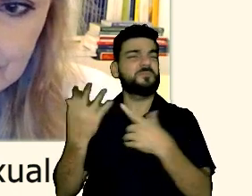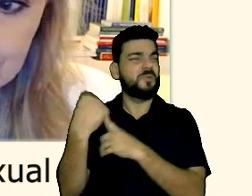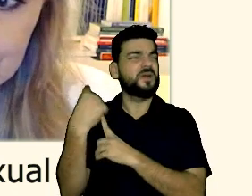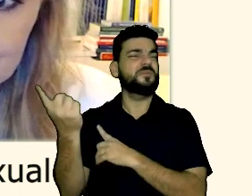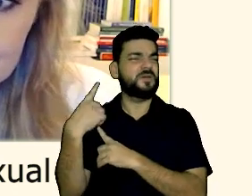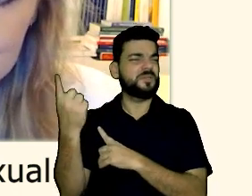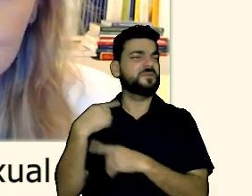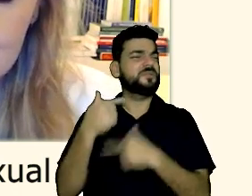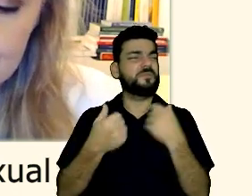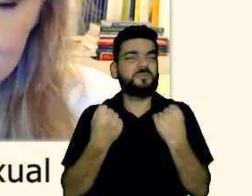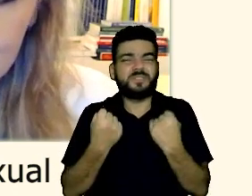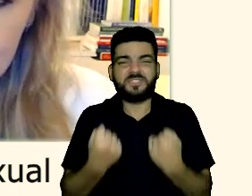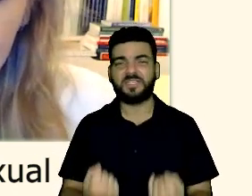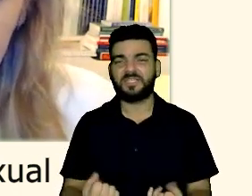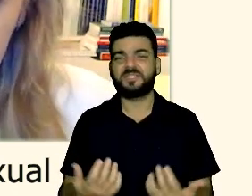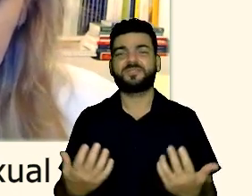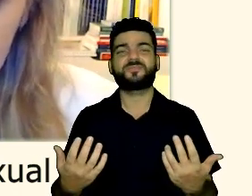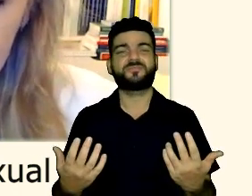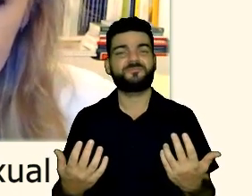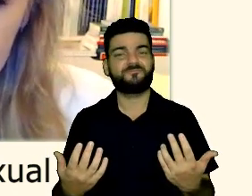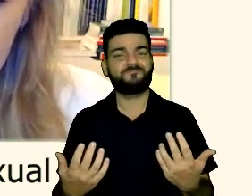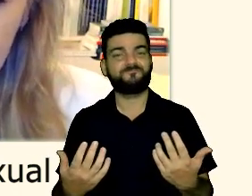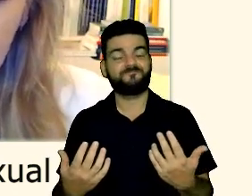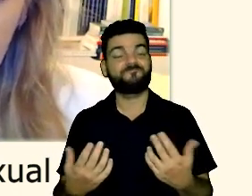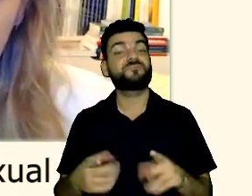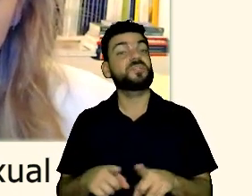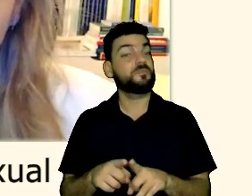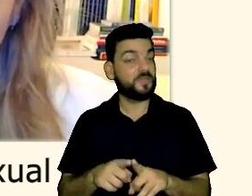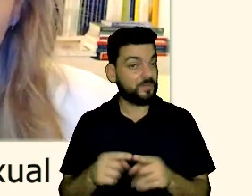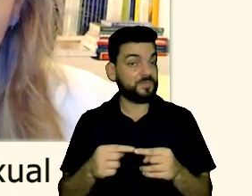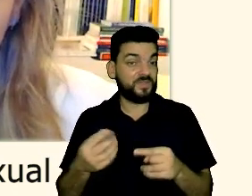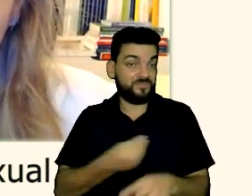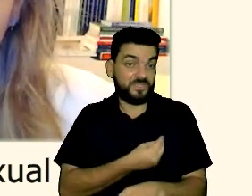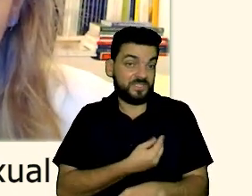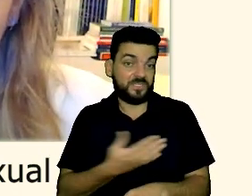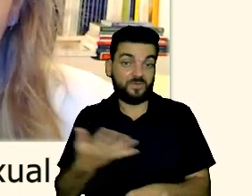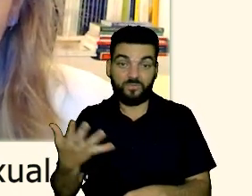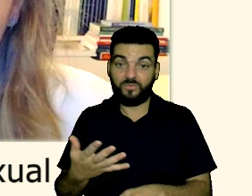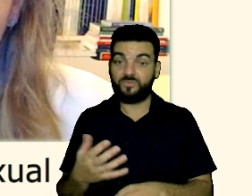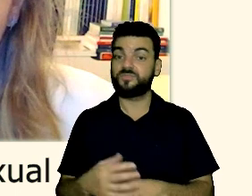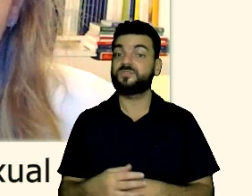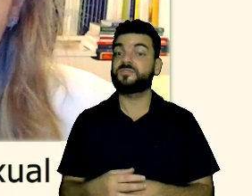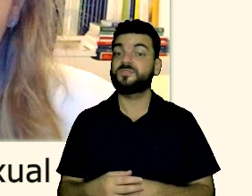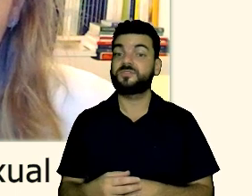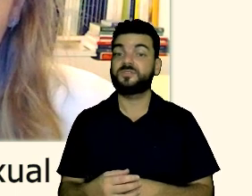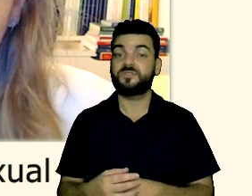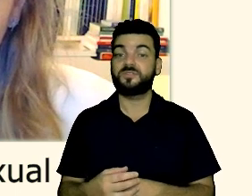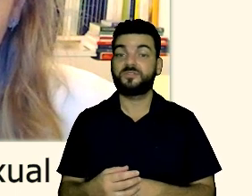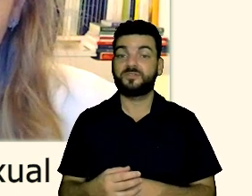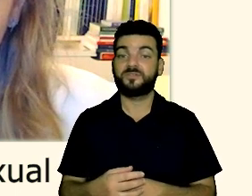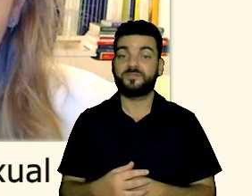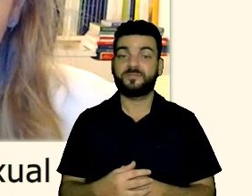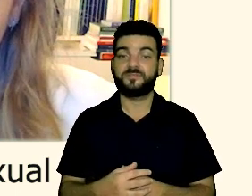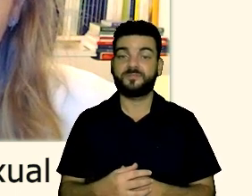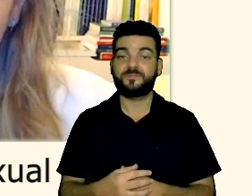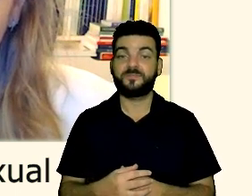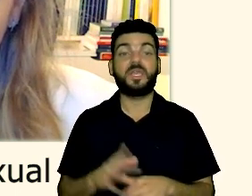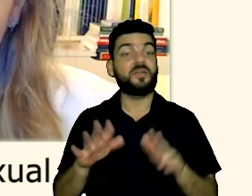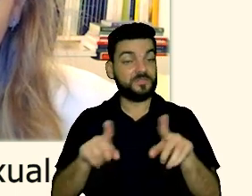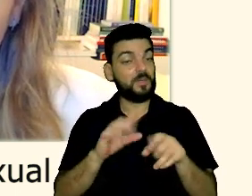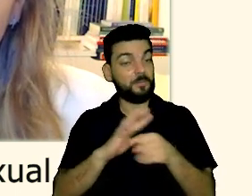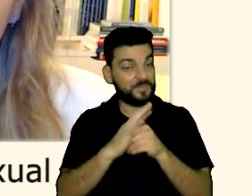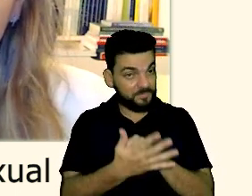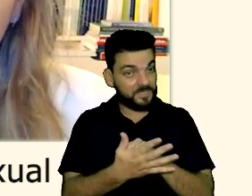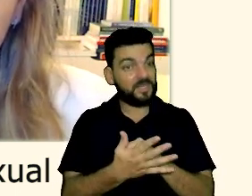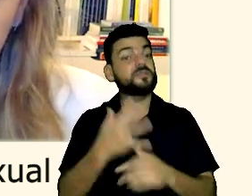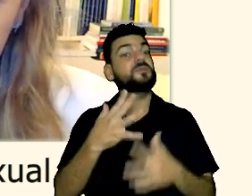tão corrida e com um volume de trabalho sempre muito grande, a gente sempre com diversas atribuições, atividades, um pouco disso também foi